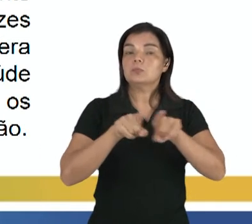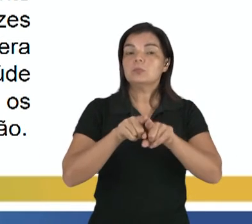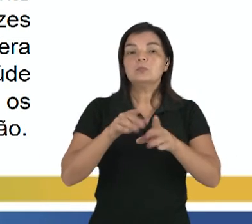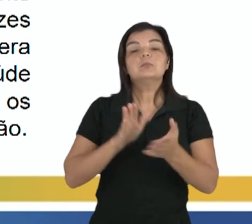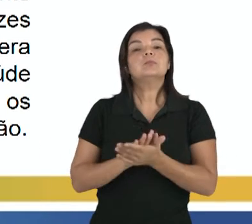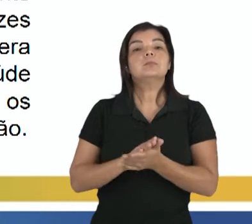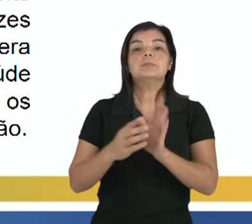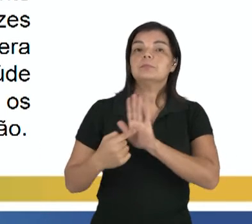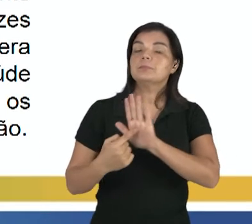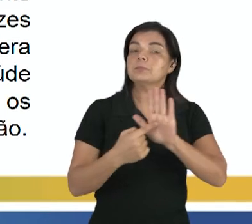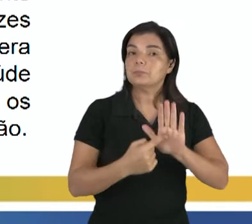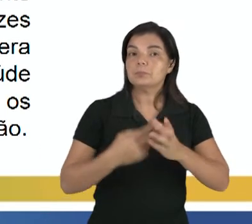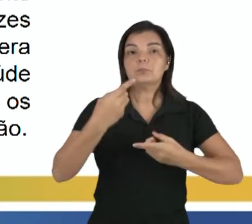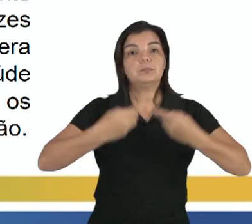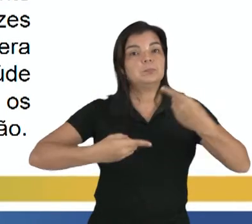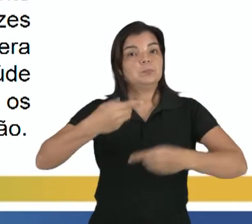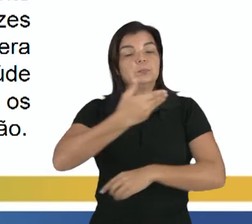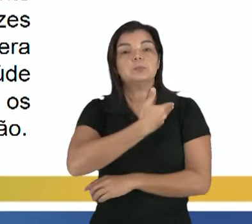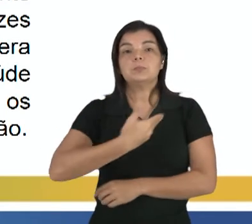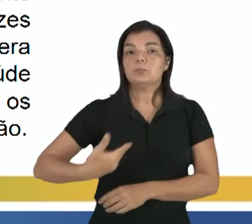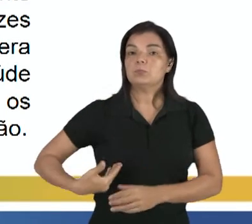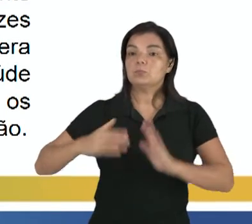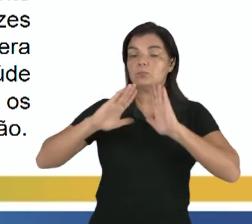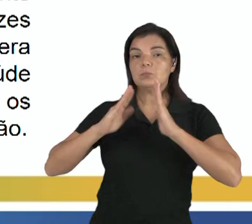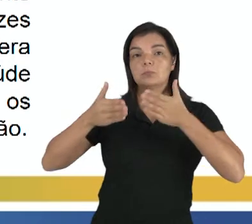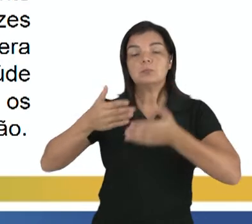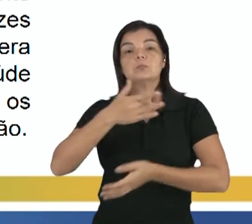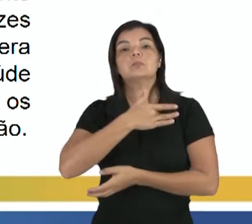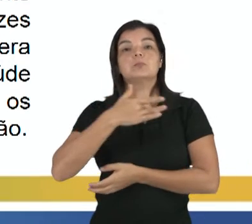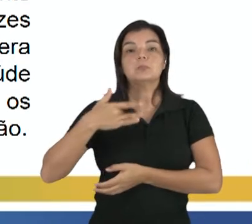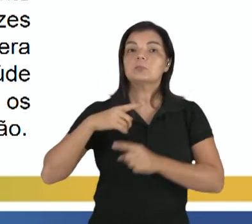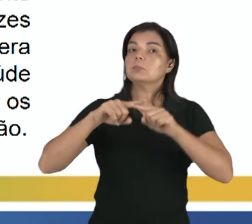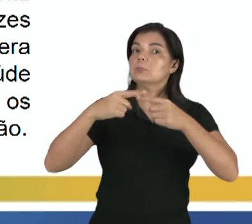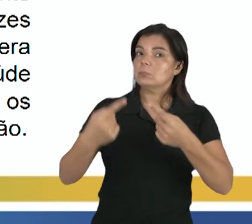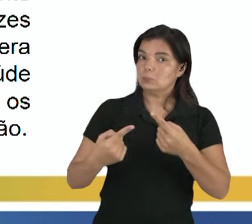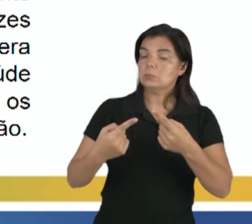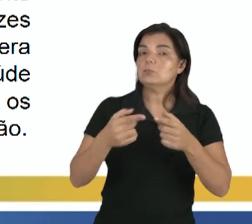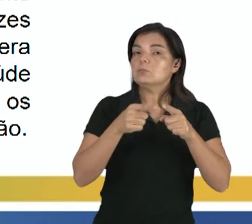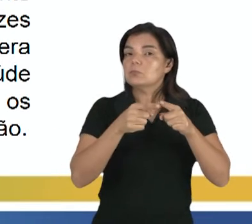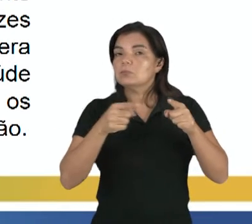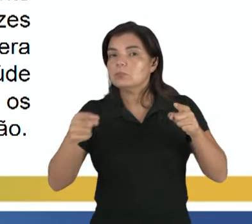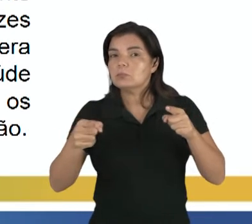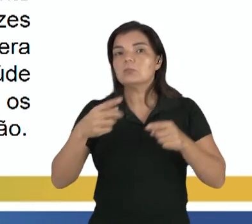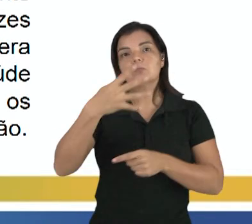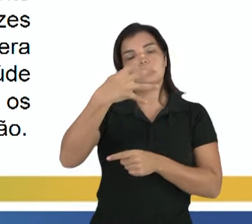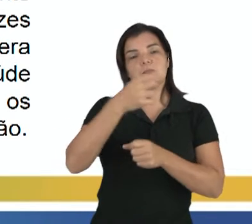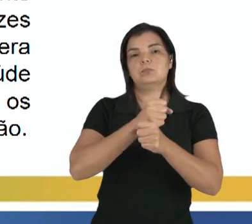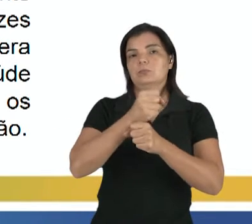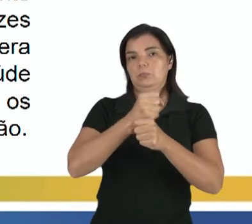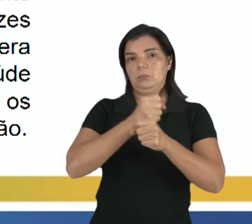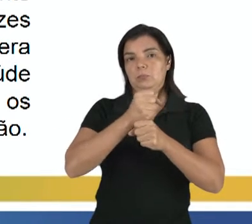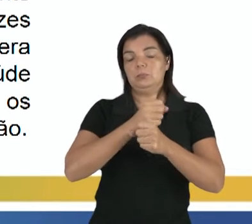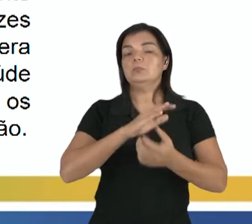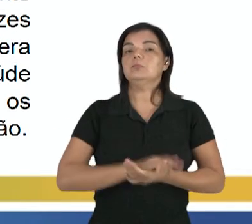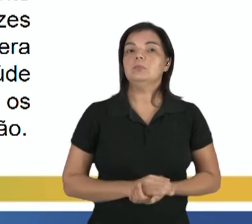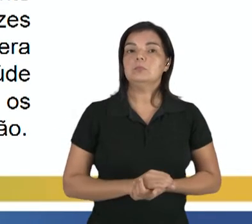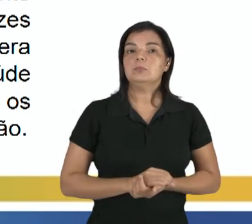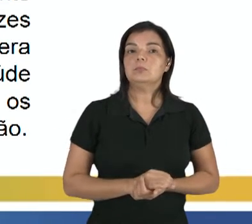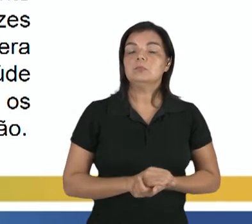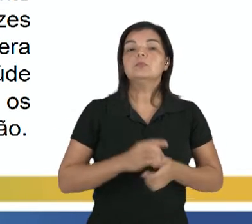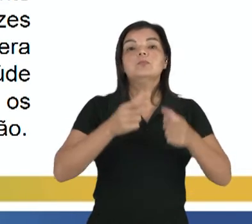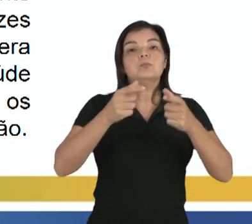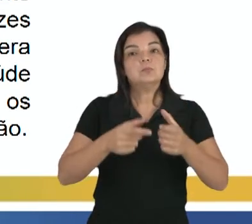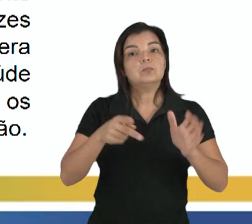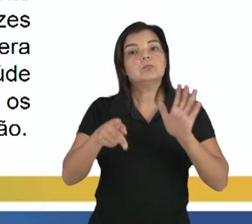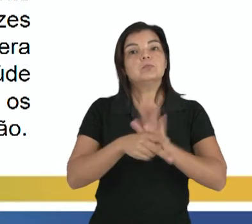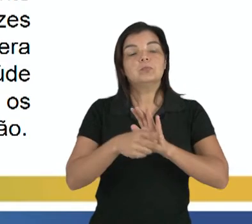direcionam, né, políticas públicas voltadas à saúde, só que durante um período de 4 anos, né, em determinado